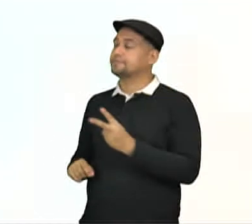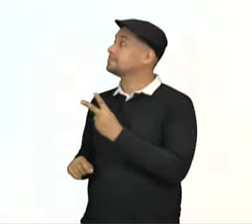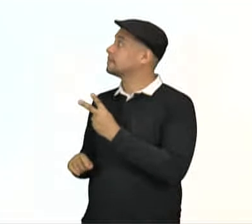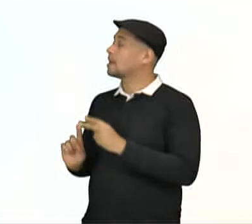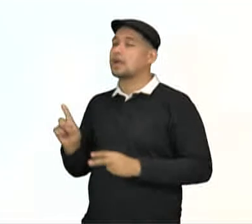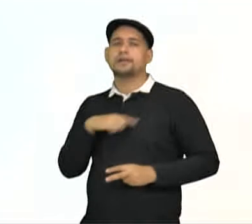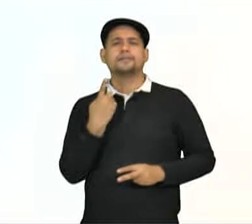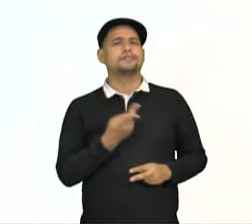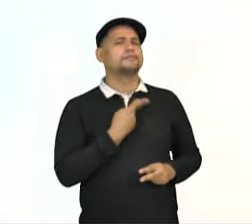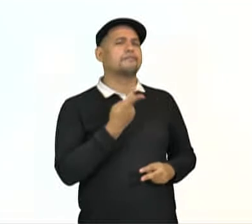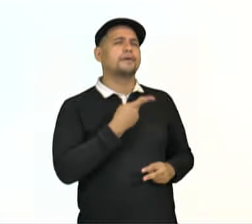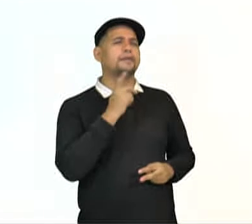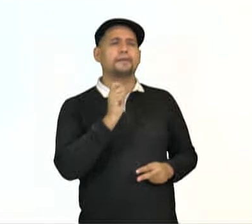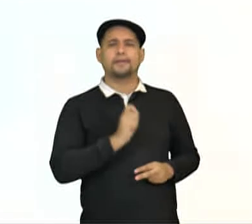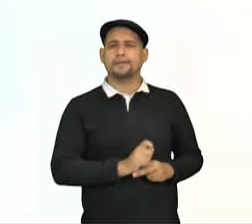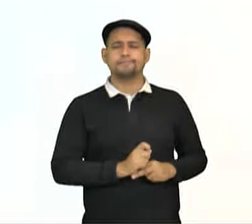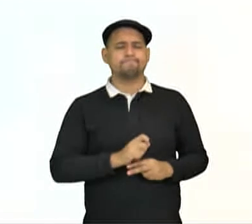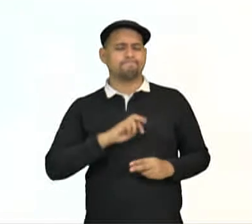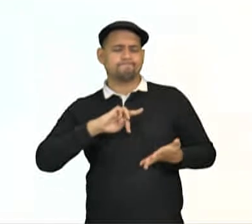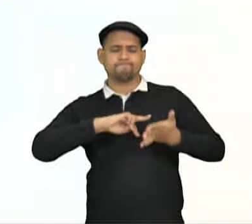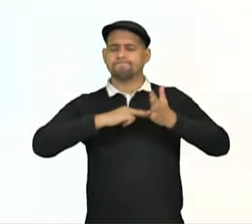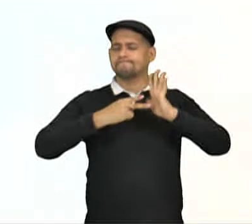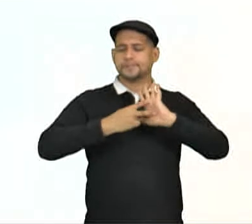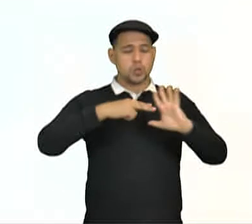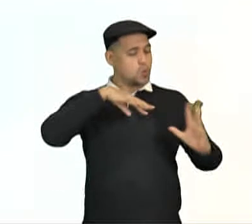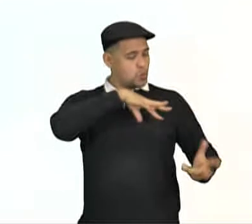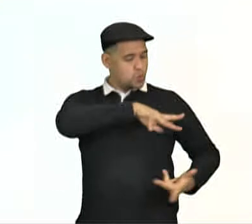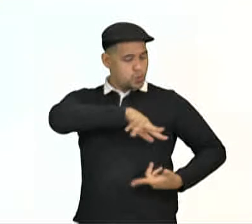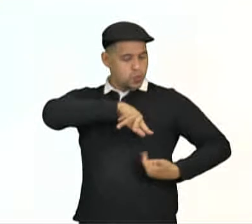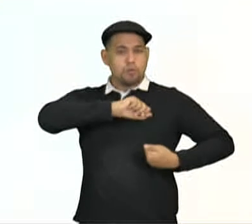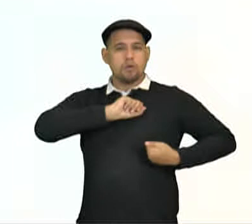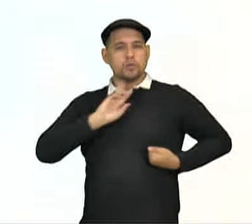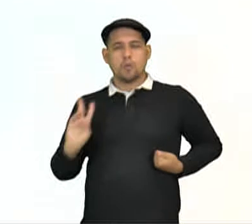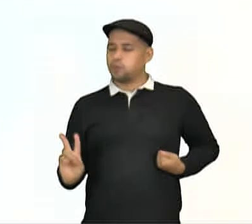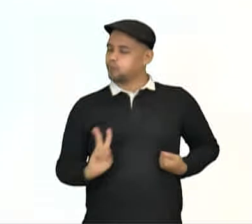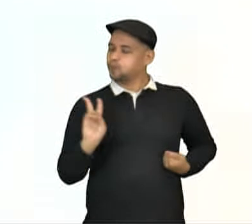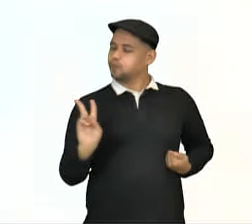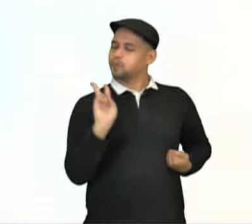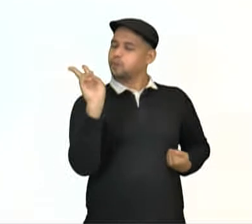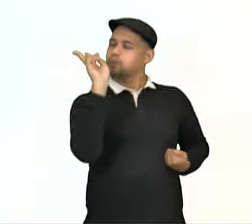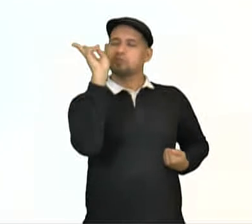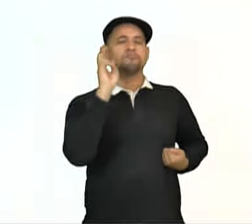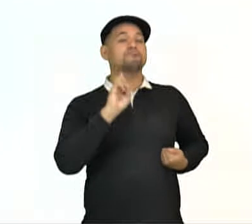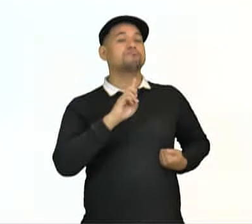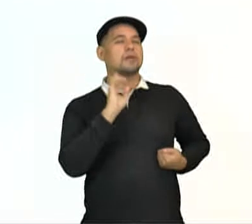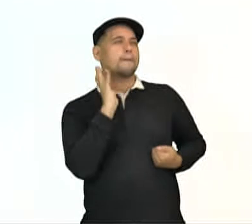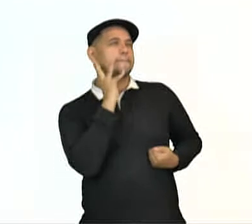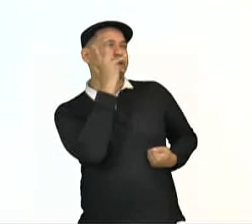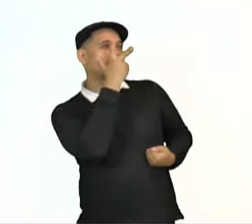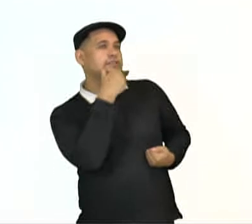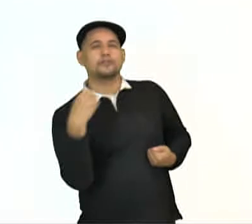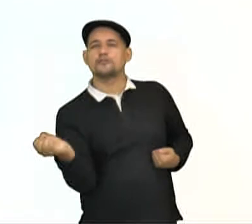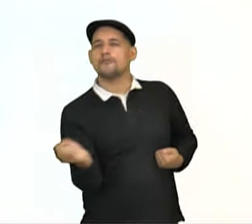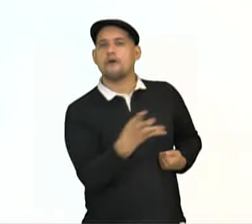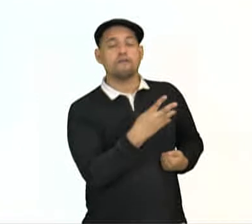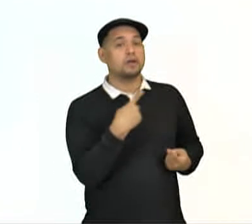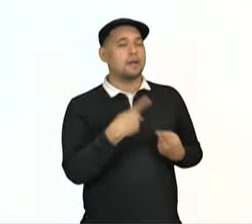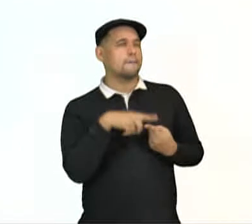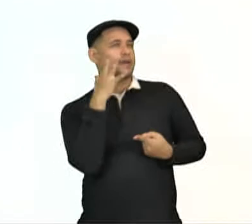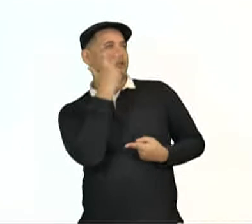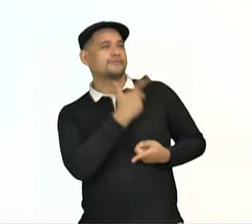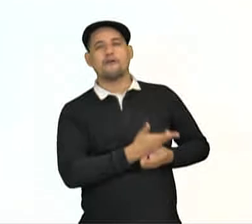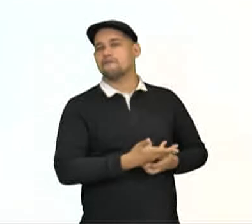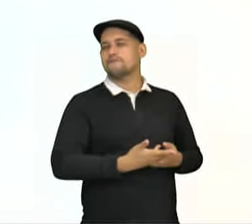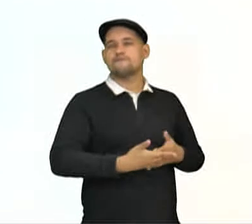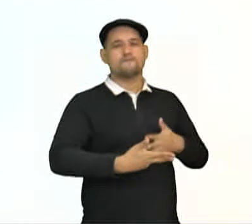que a magnificência do mundo se enriqueceu de uma beleza nova, a beleza da velocidade. Não há mais